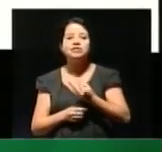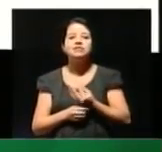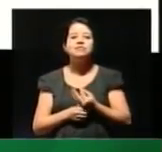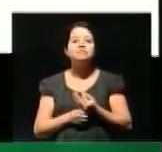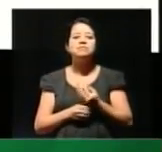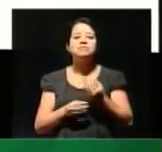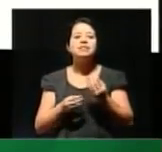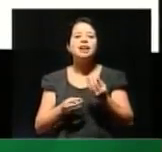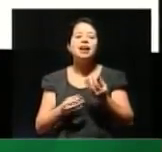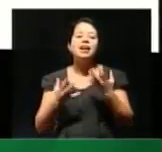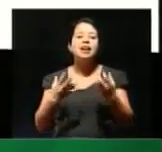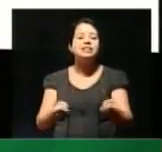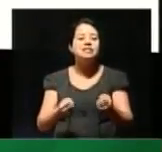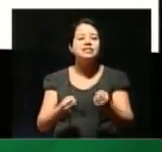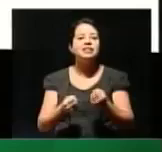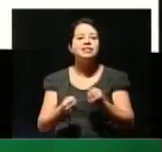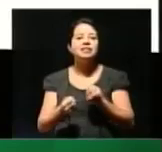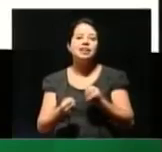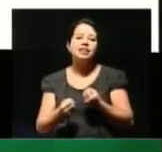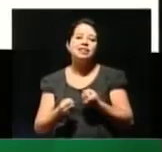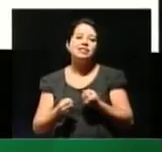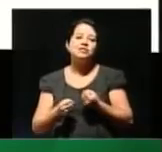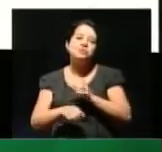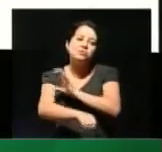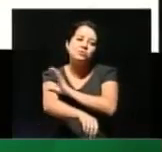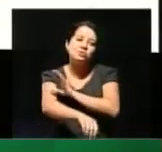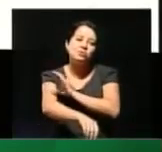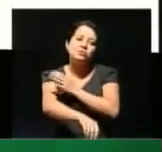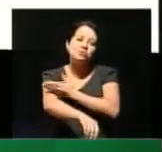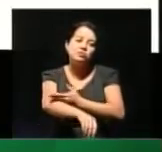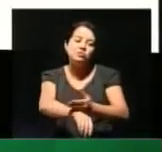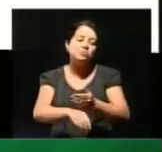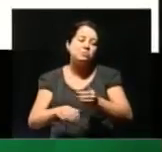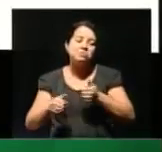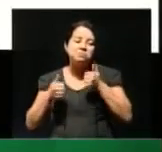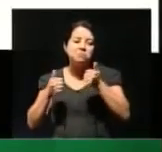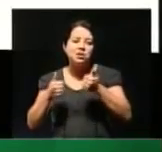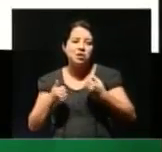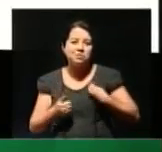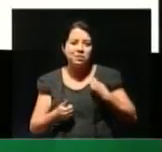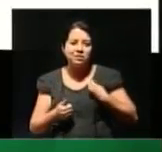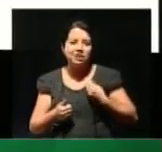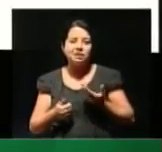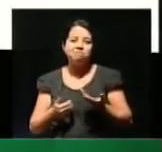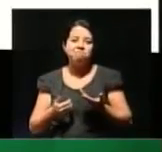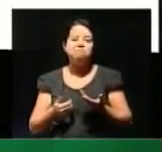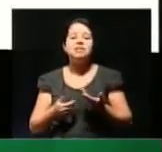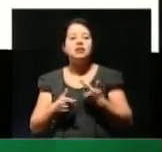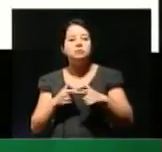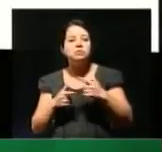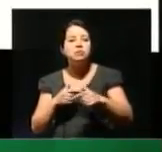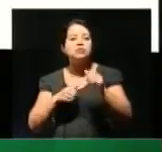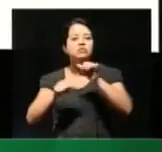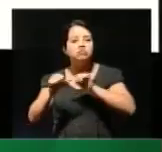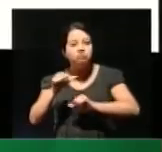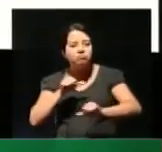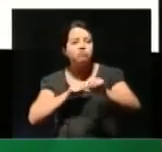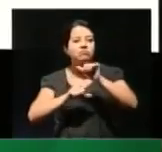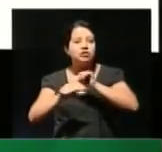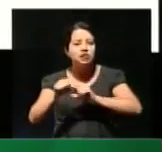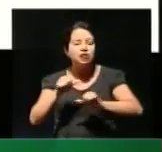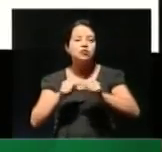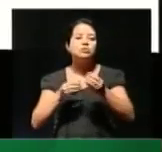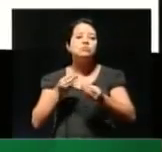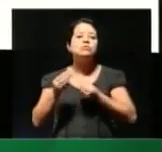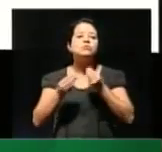adotar alguns hábitos mais saudáveis em algumas coisas. O risco, na verdade, ele vai mudando conforme o teu ciclo de vida.